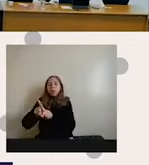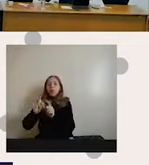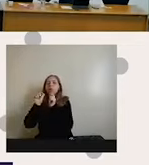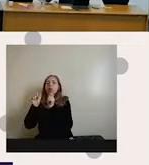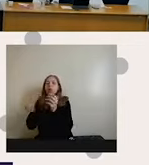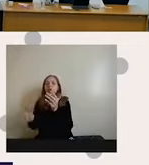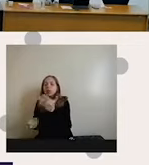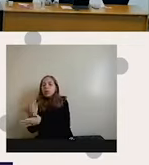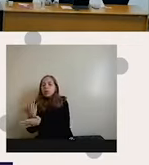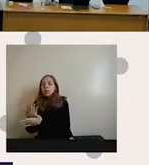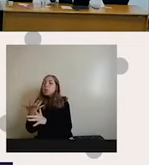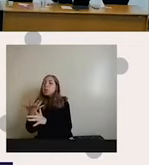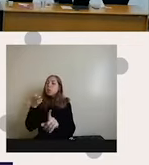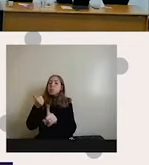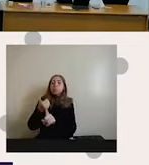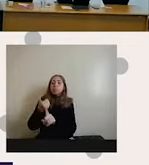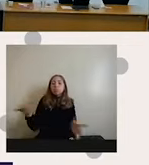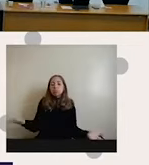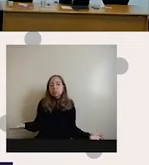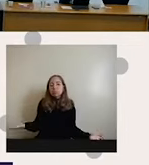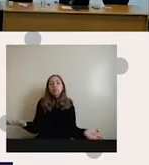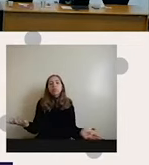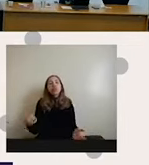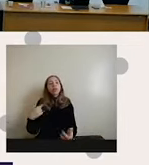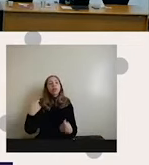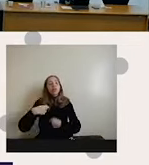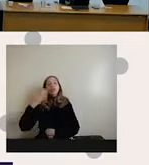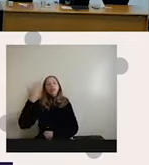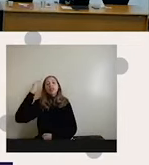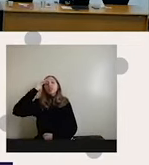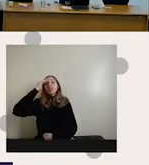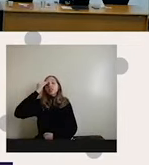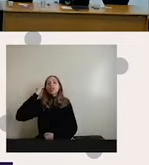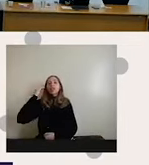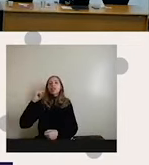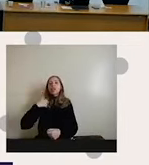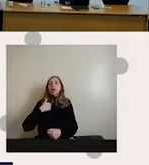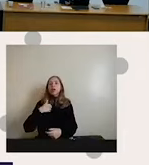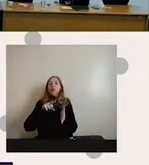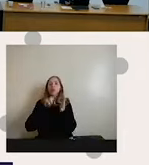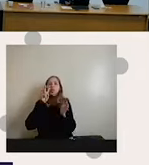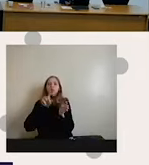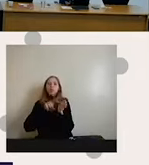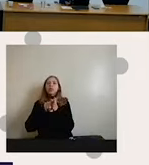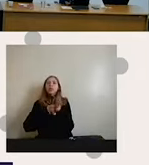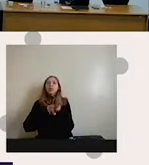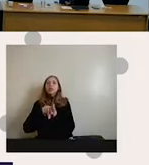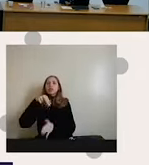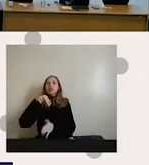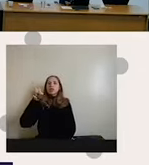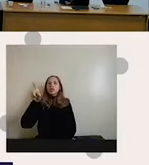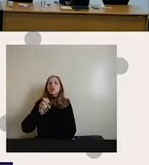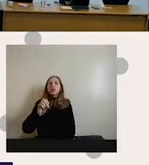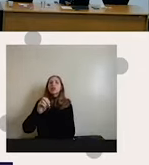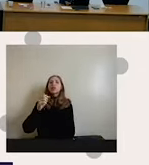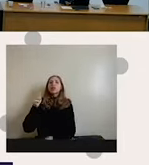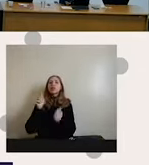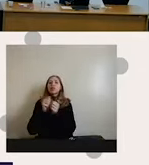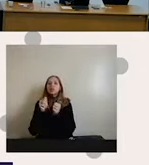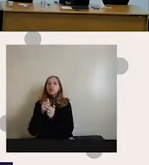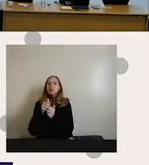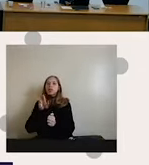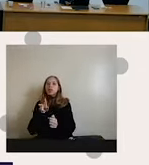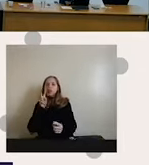Então, o nexo, né, o que eu vi na minha pesquisa é que ele depende de quem olha, porque como não há uma integração, não há